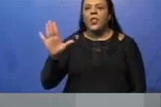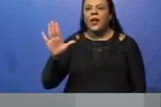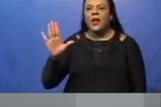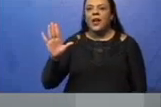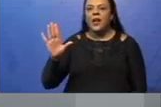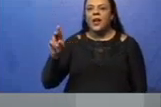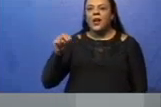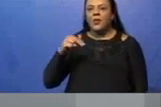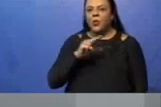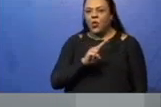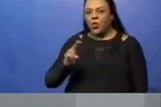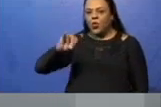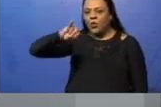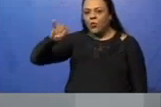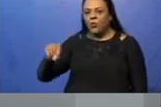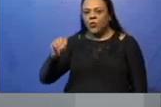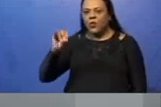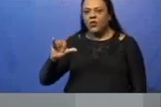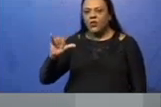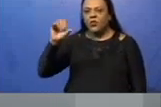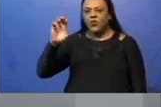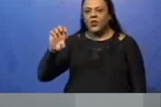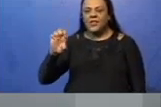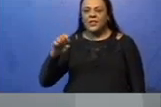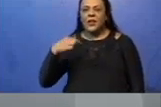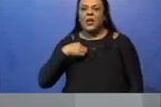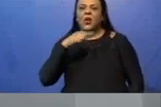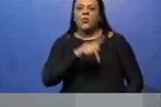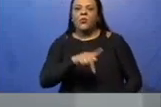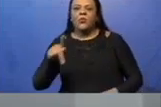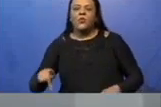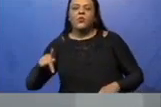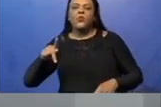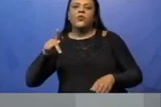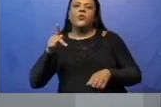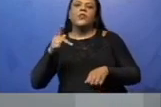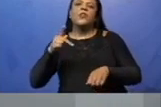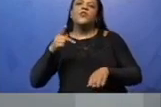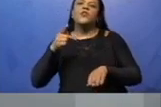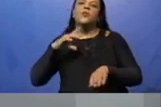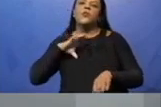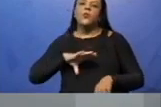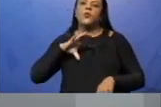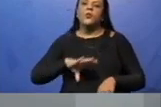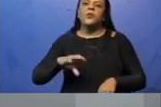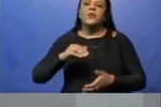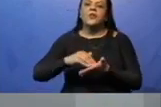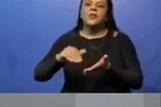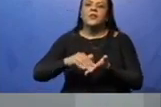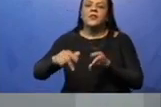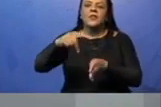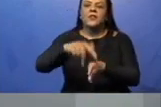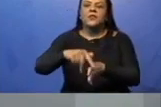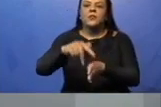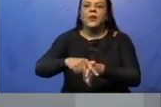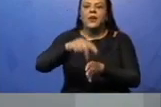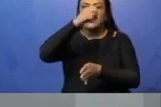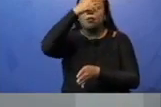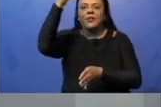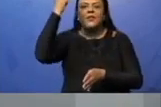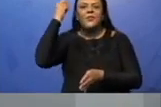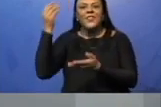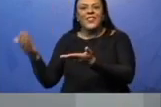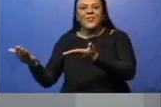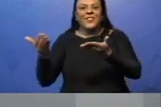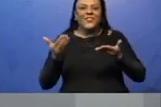Olá, meu nome é Joyce, eu sou professora de Língua Portuguesa da Secretaria de Educação de Barretos. Seja bem-vindo, então, a mais